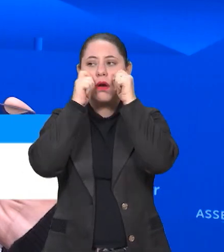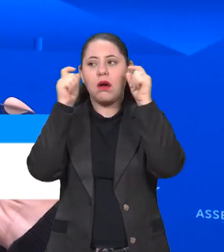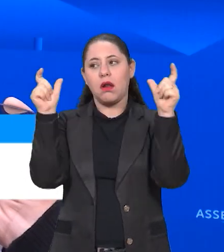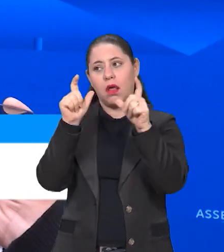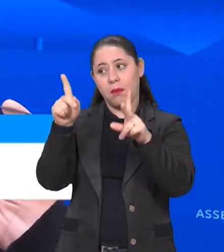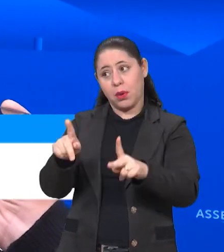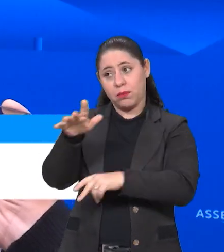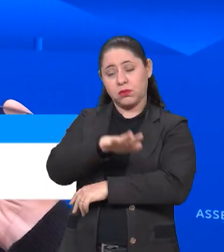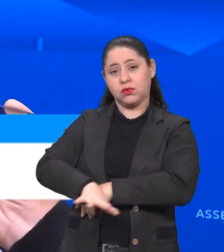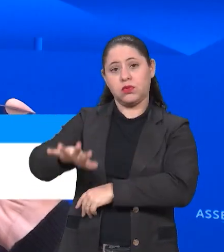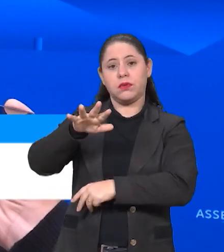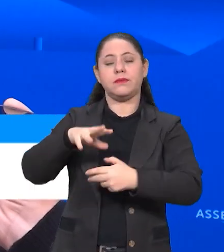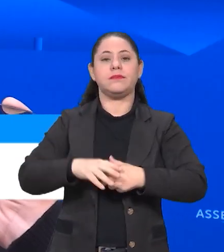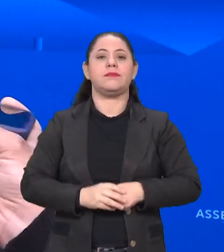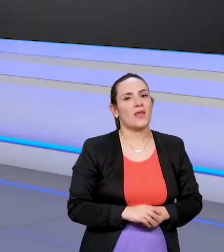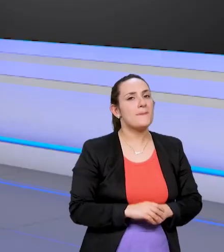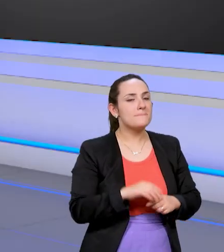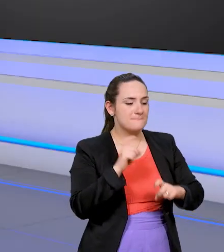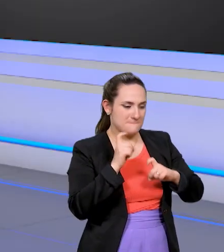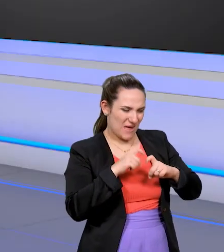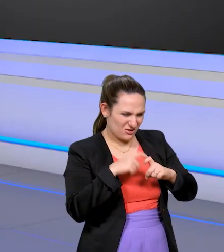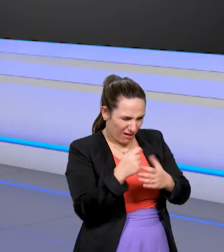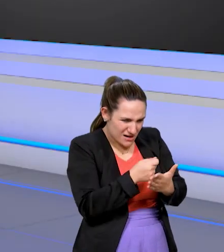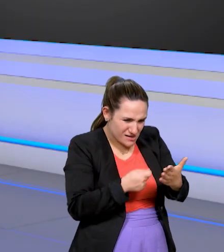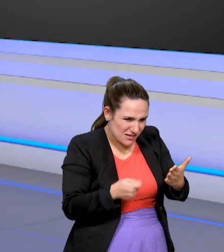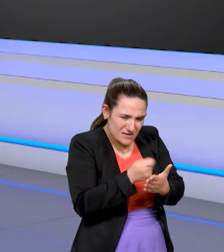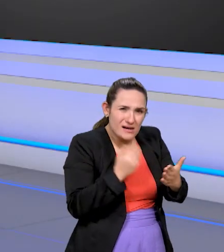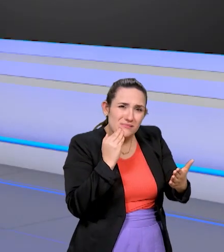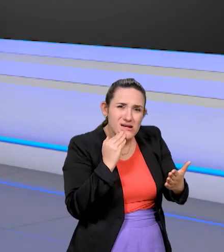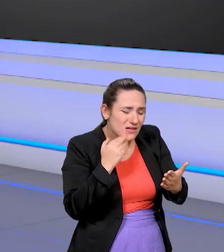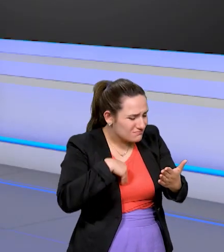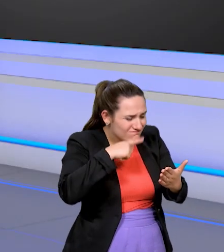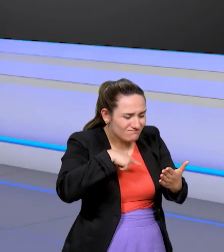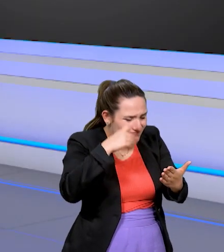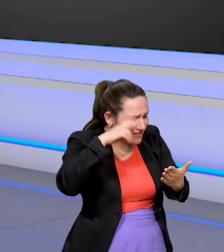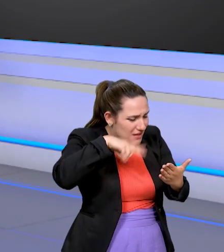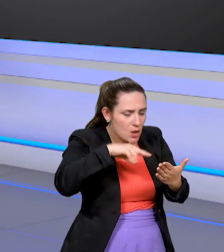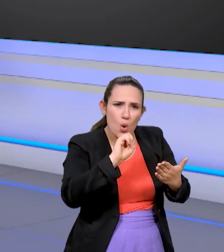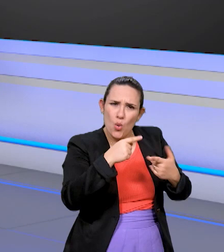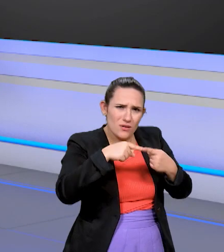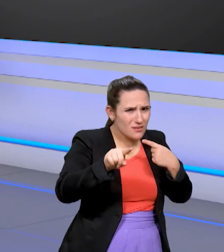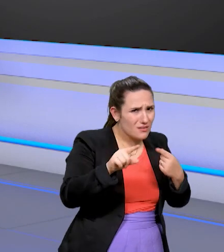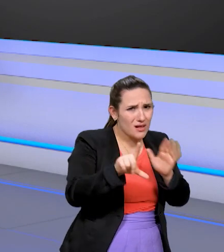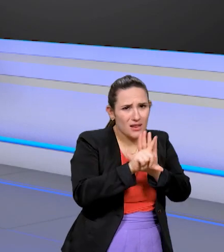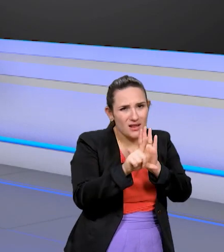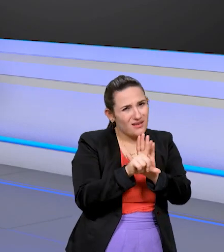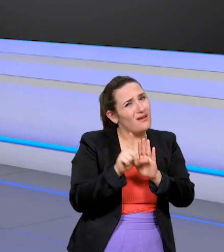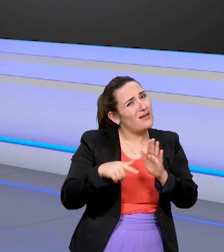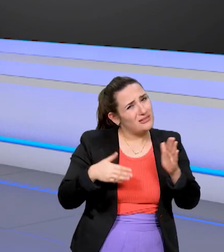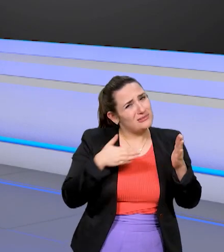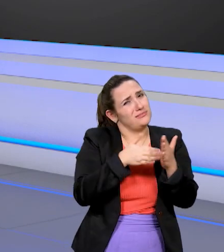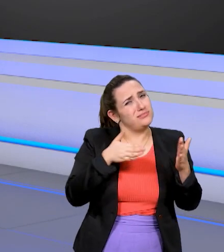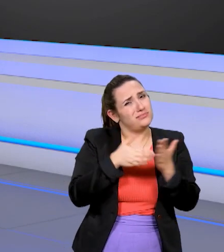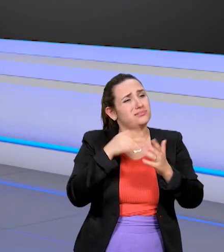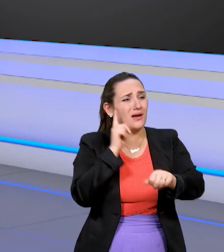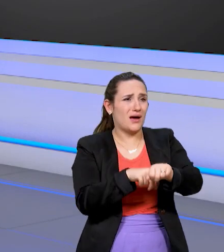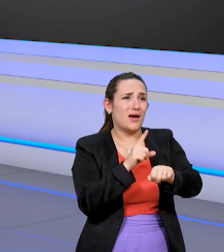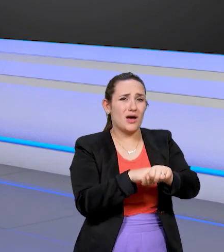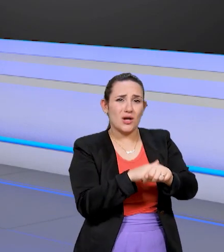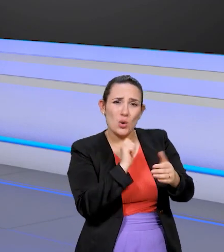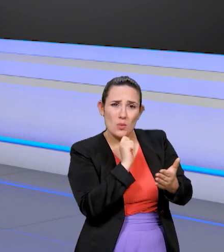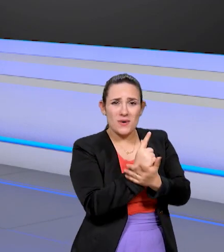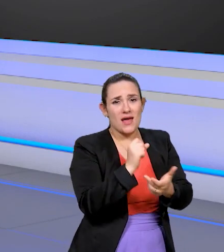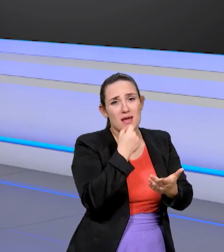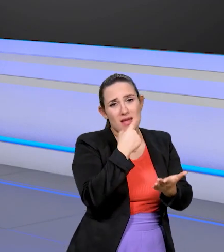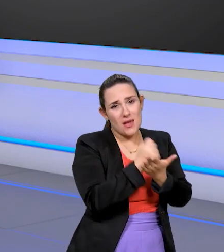alertar todos, a população de uma forma geral. A prescrição médica ilegível ou fora dos padrões legais é um sério